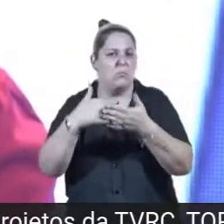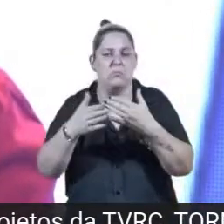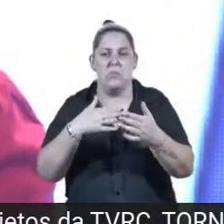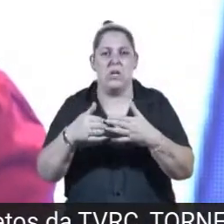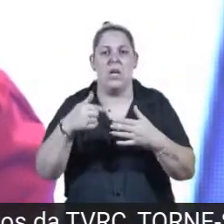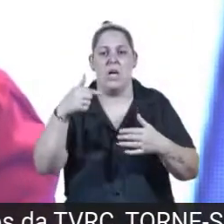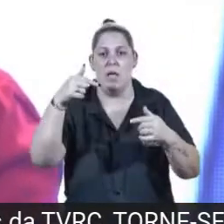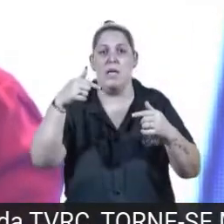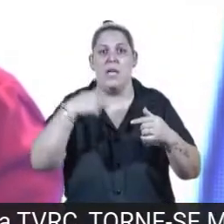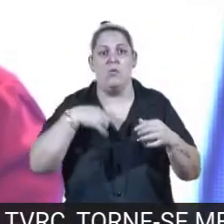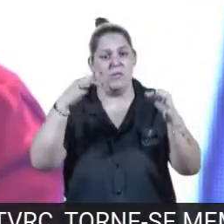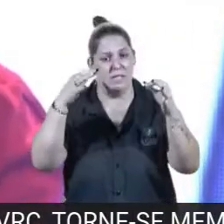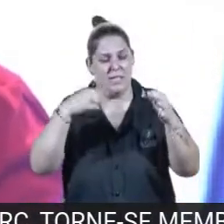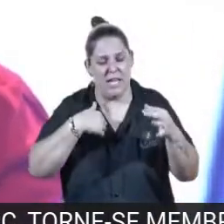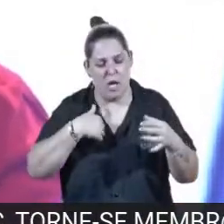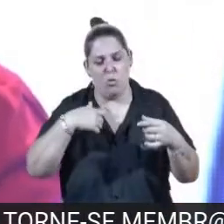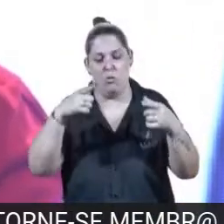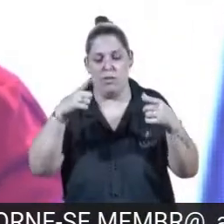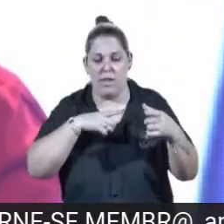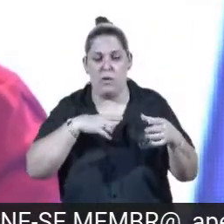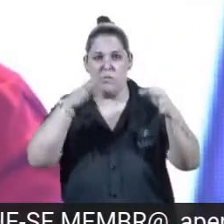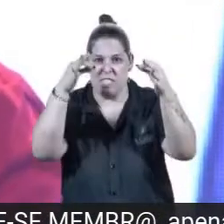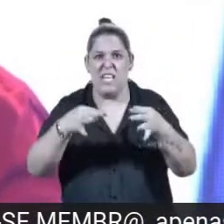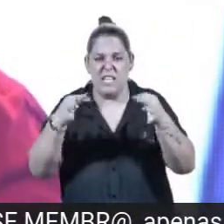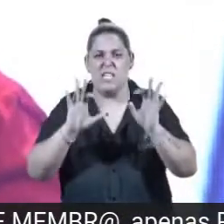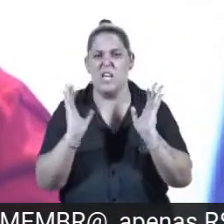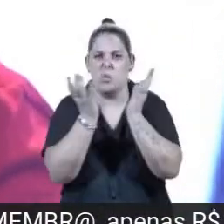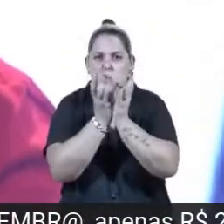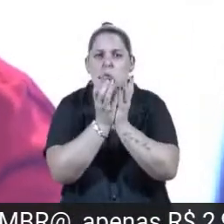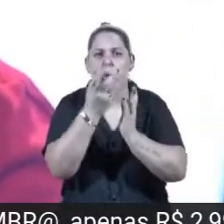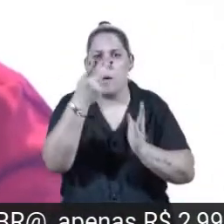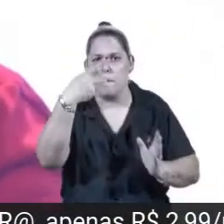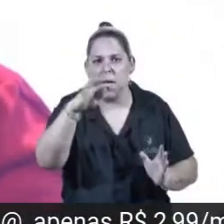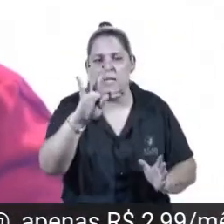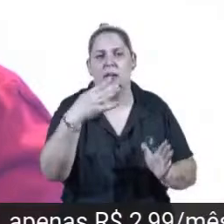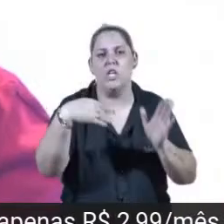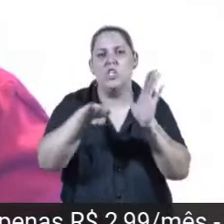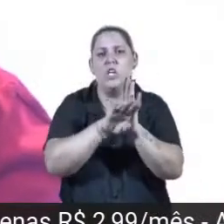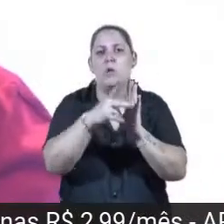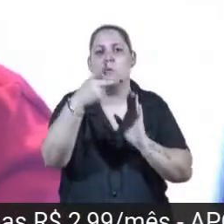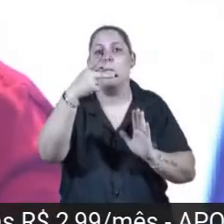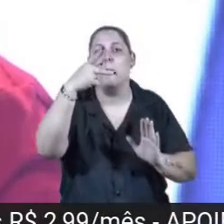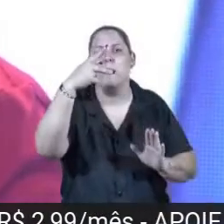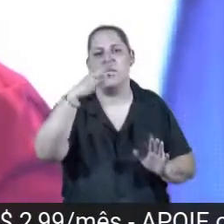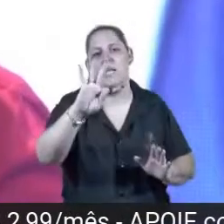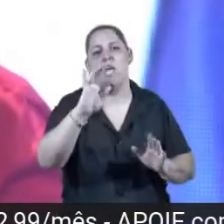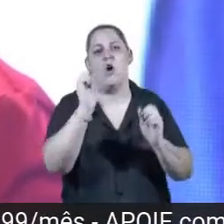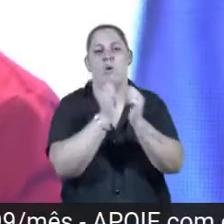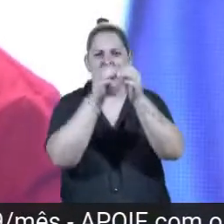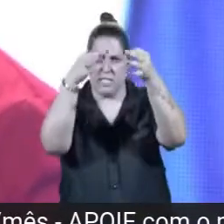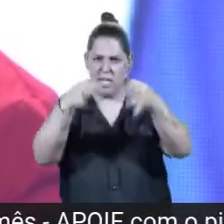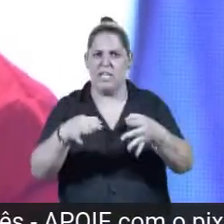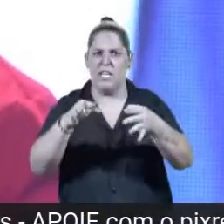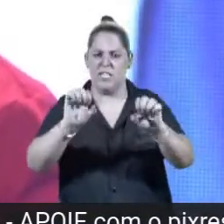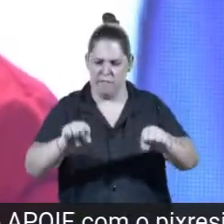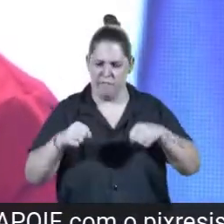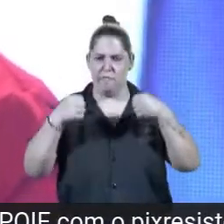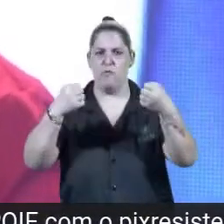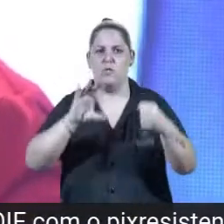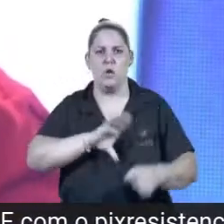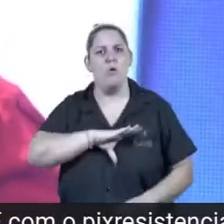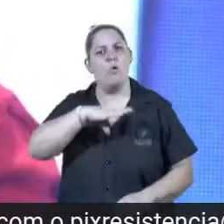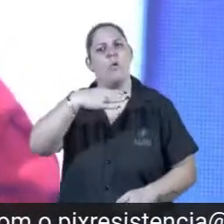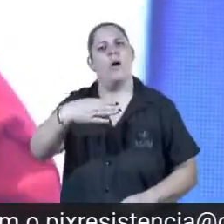eu não tenho dúvida, é o Partido dos Trabalhadores. Eu chego no PT com a convicção, com a força, com a